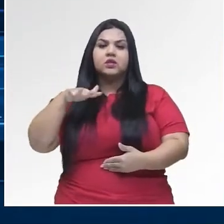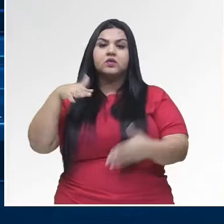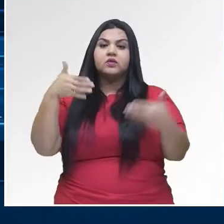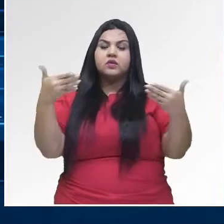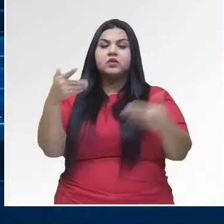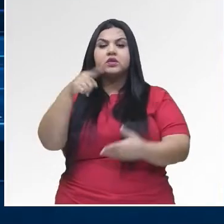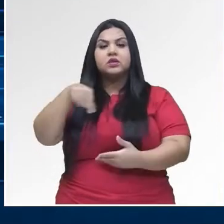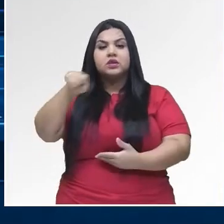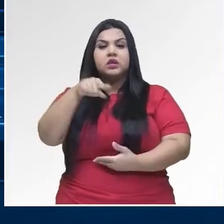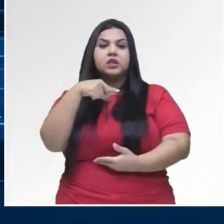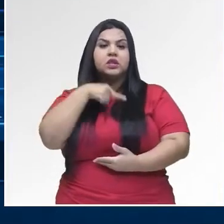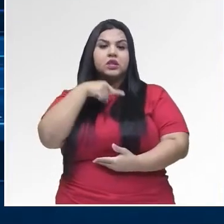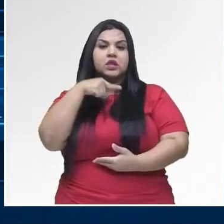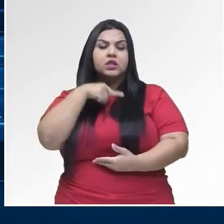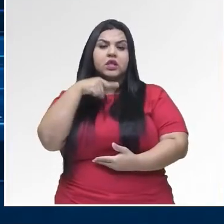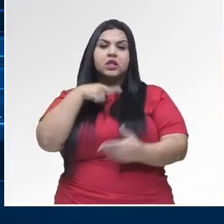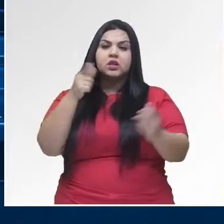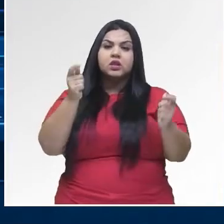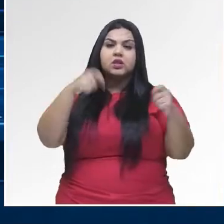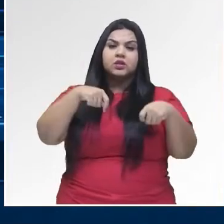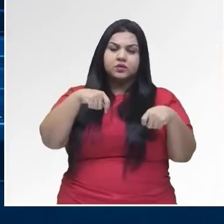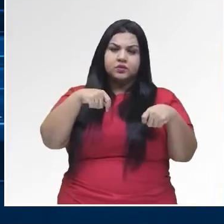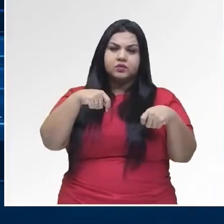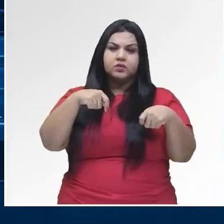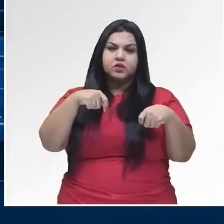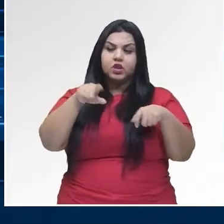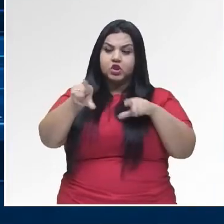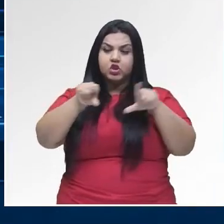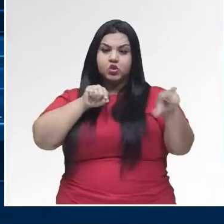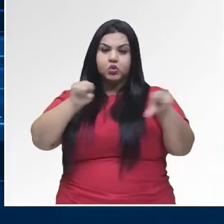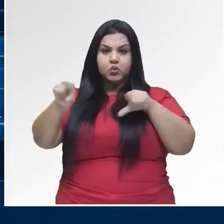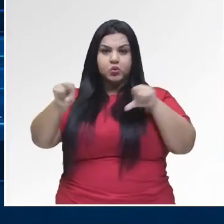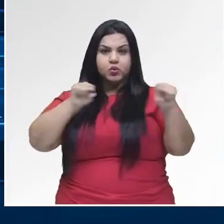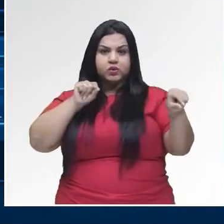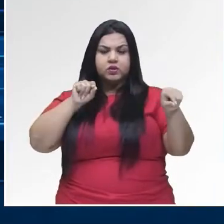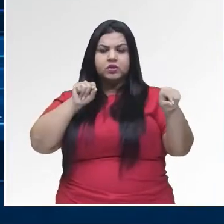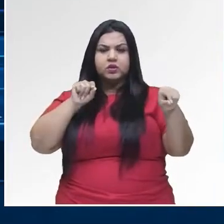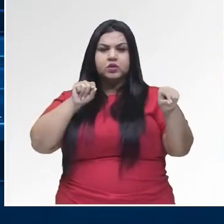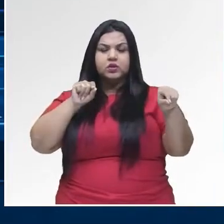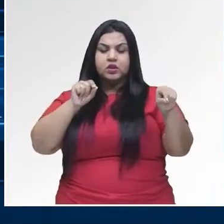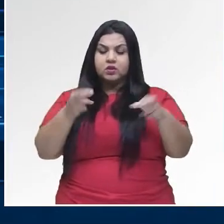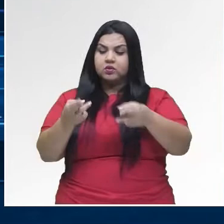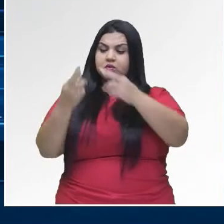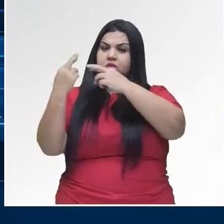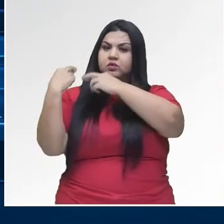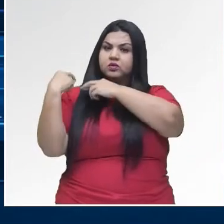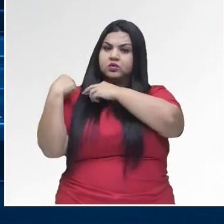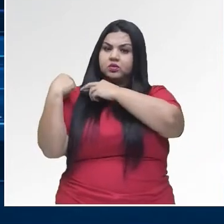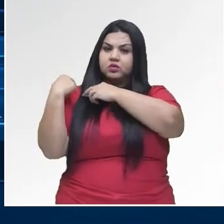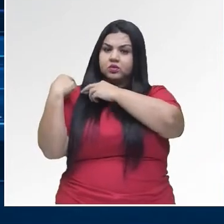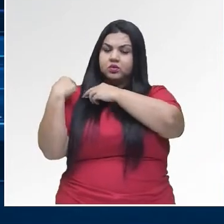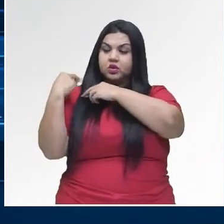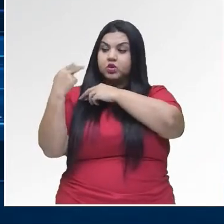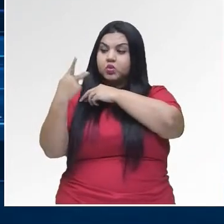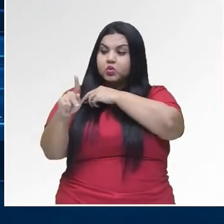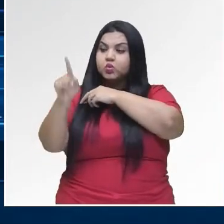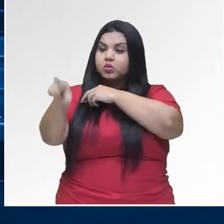tem então essa capacidade aí de fazer escolhas, né? Tornando-se responsável pela sua